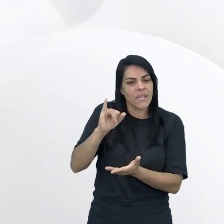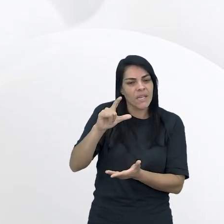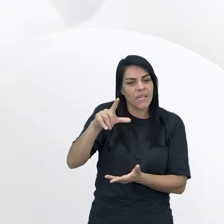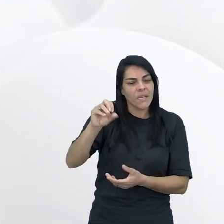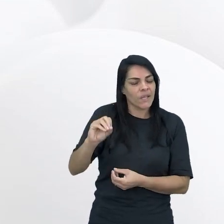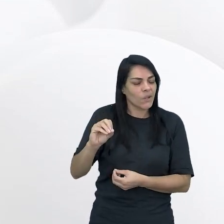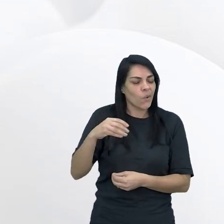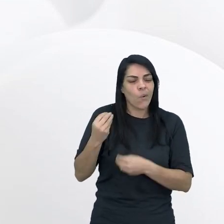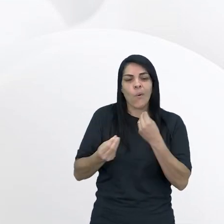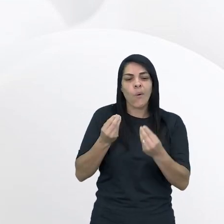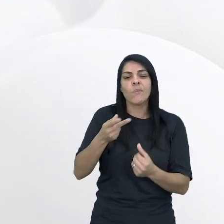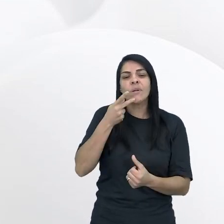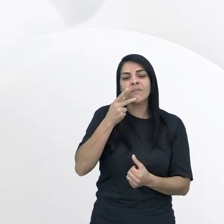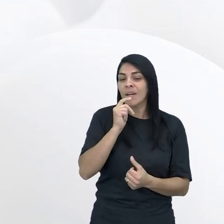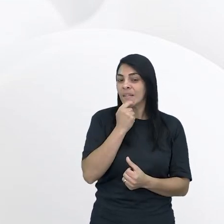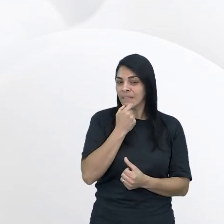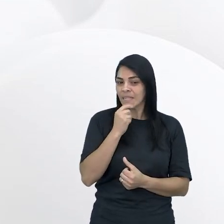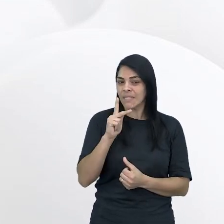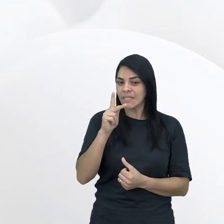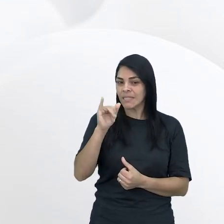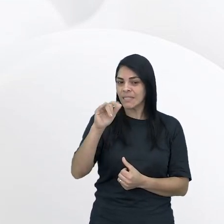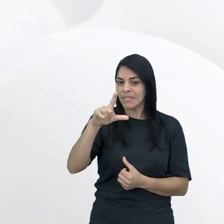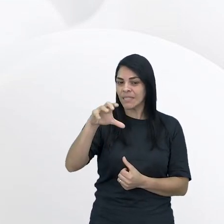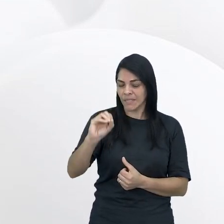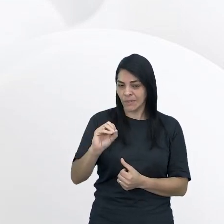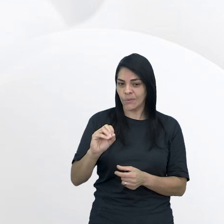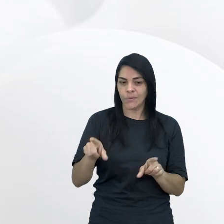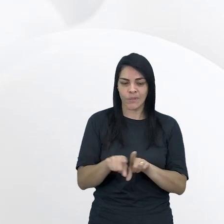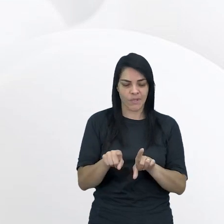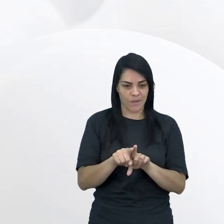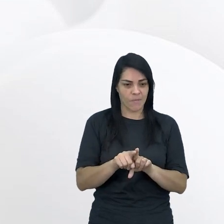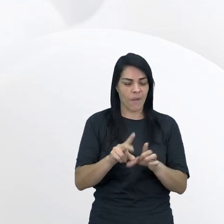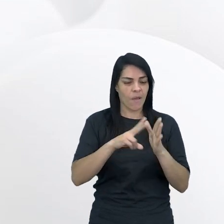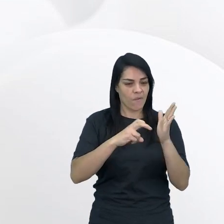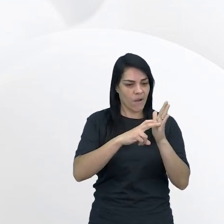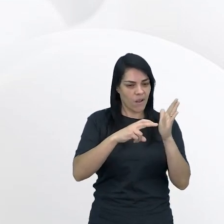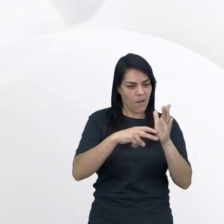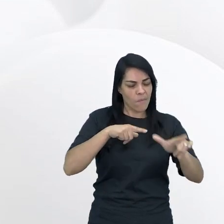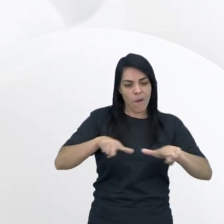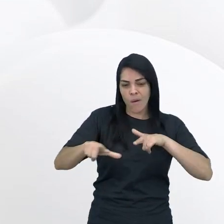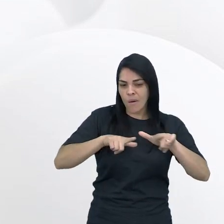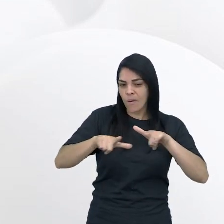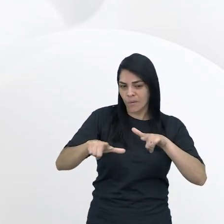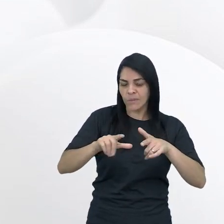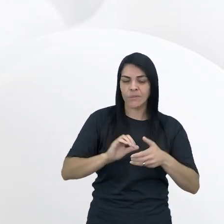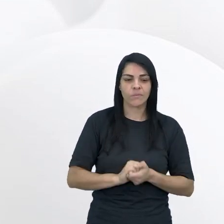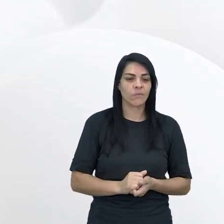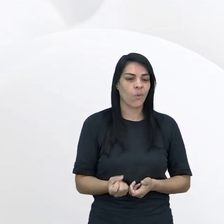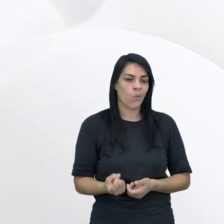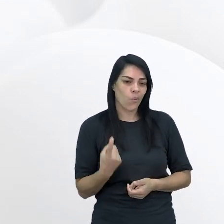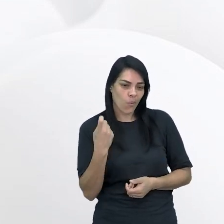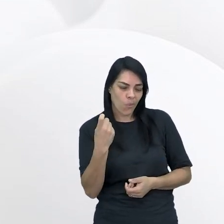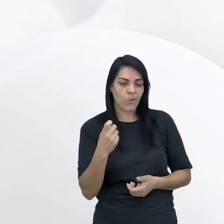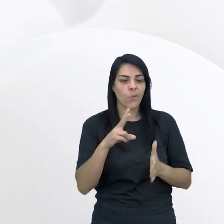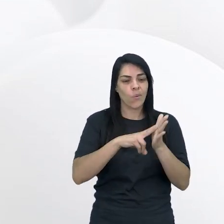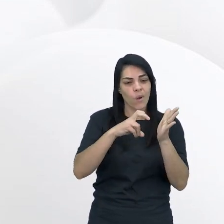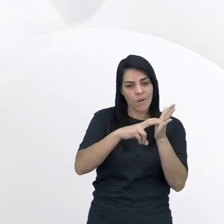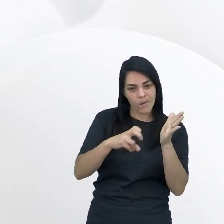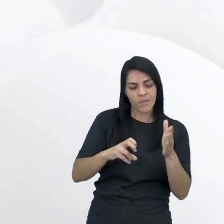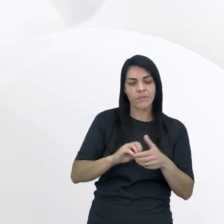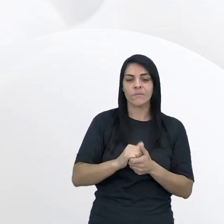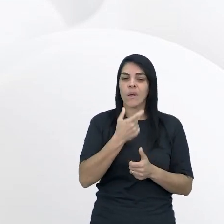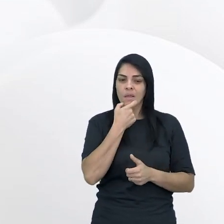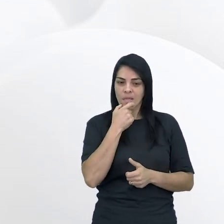em inglês? Aí, então, em size, a gente também trabalha com vocabulário, aliás, um único vocábulo